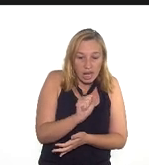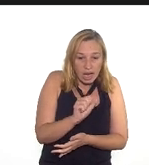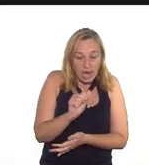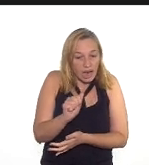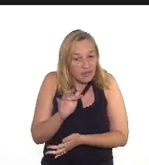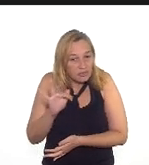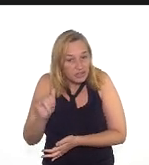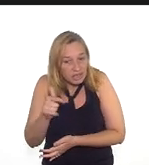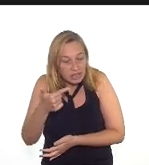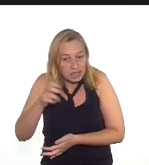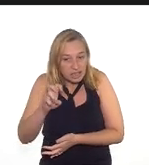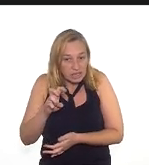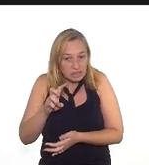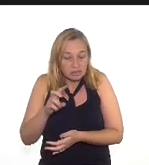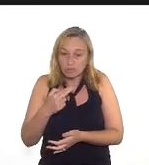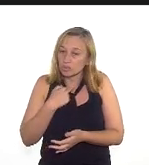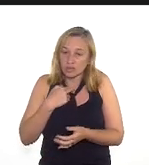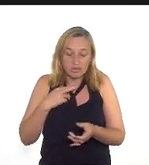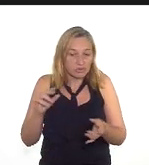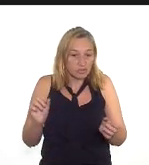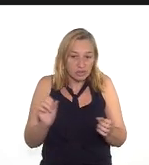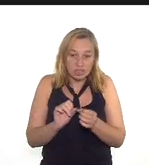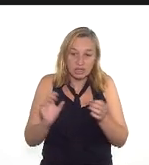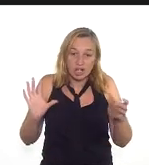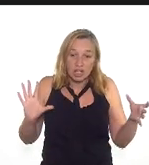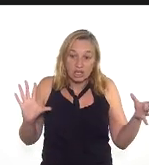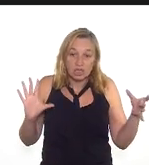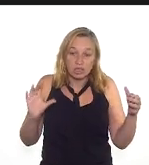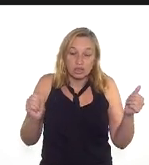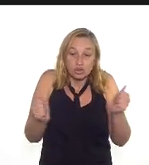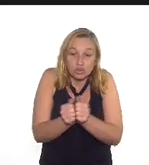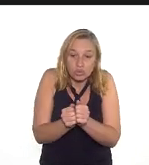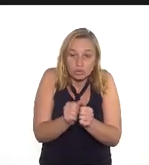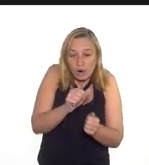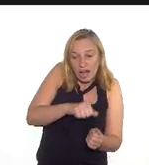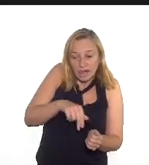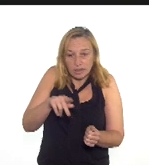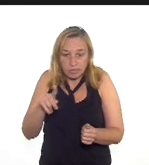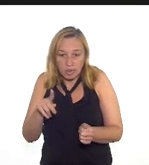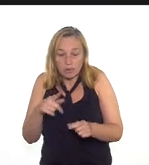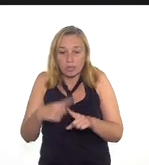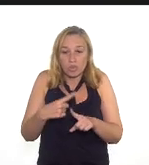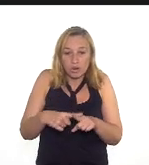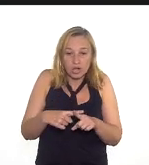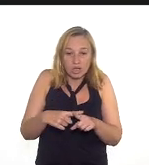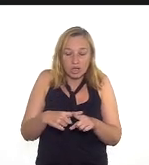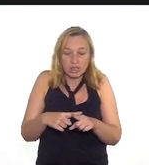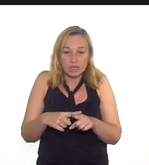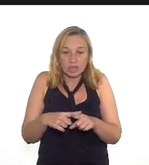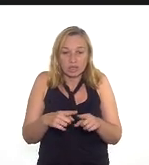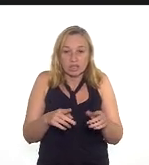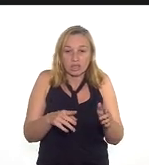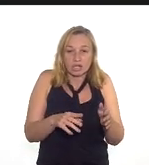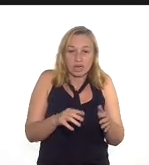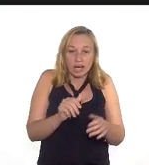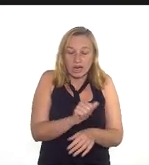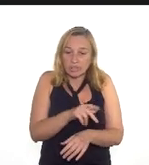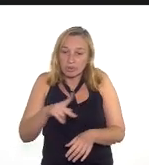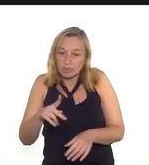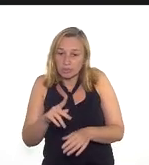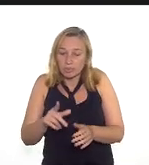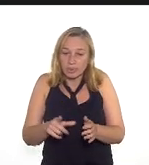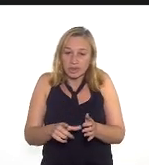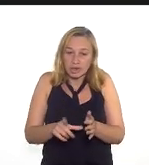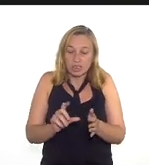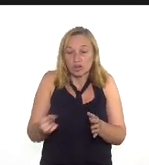Porém, nós não pudemos fazer junto com a ANP. Por quê? Durante a evolução das tratativas, a ANP trouxe